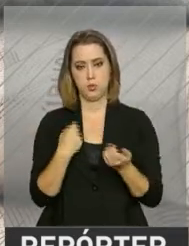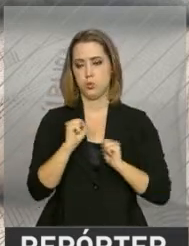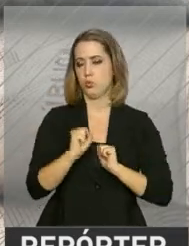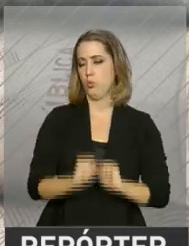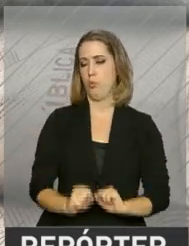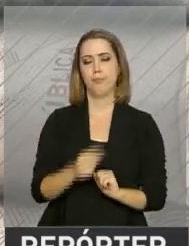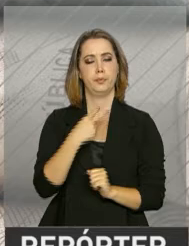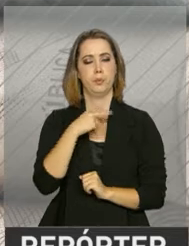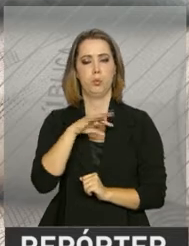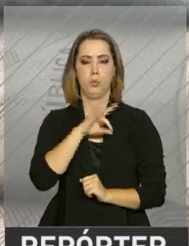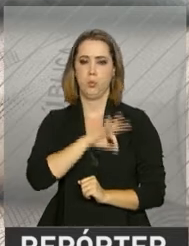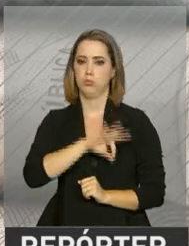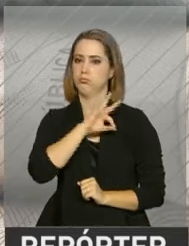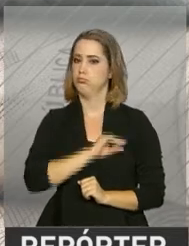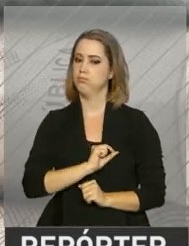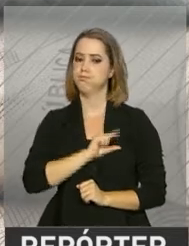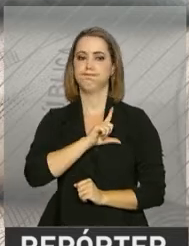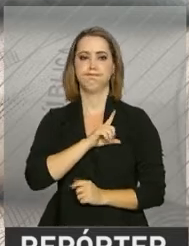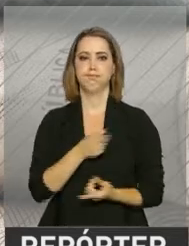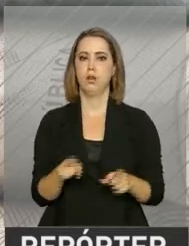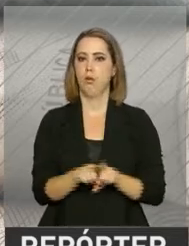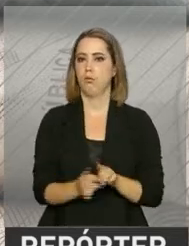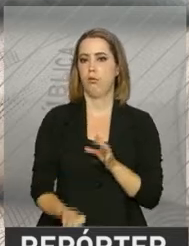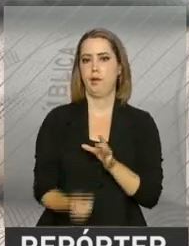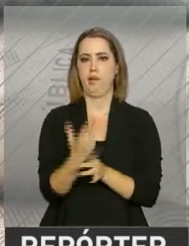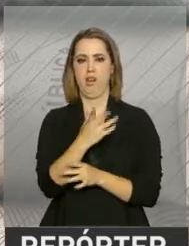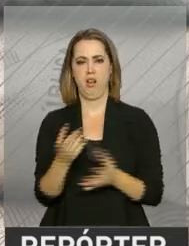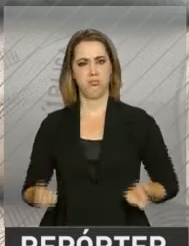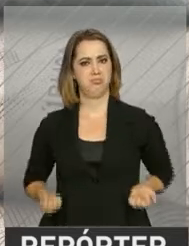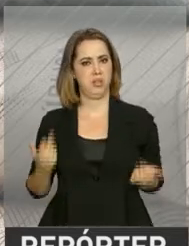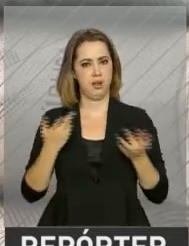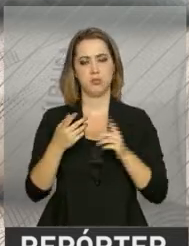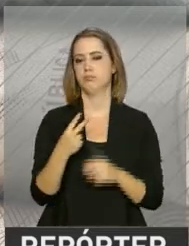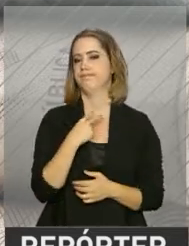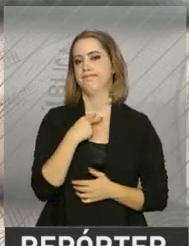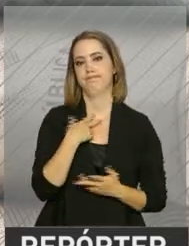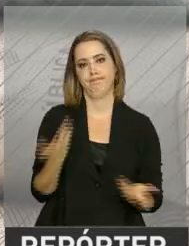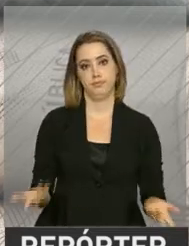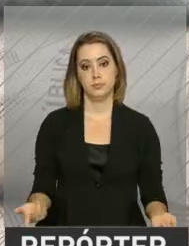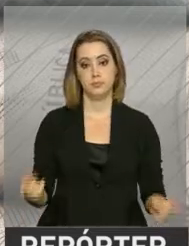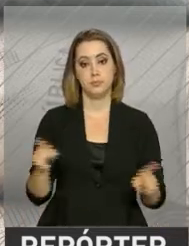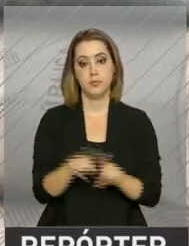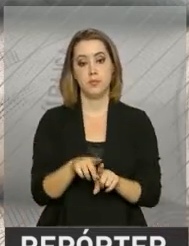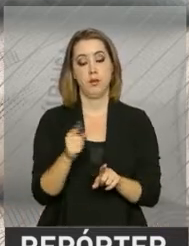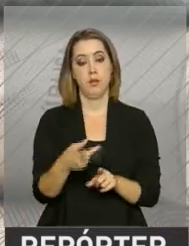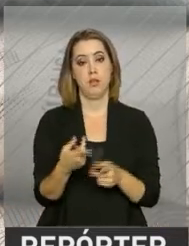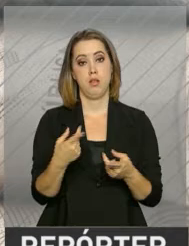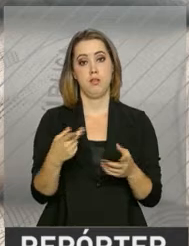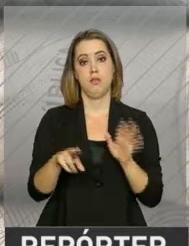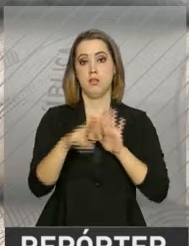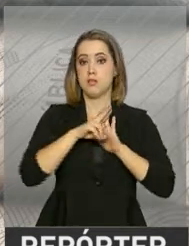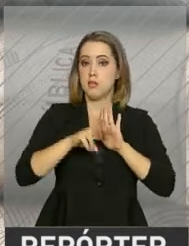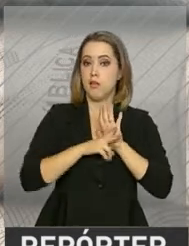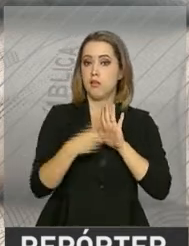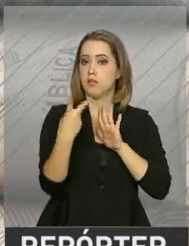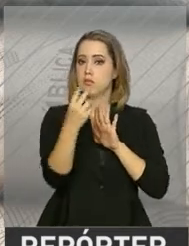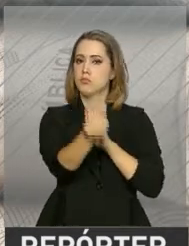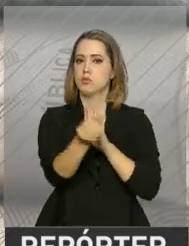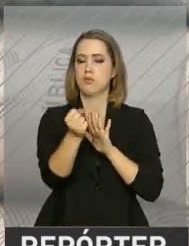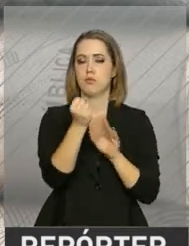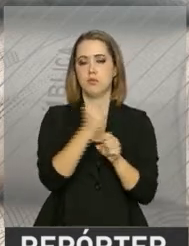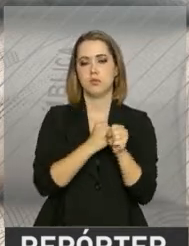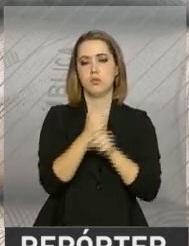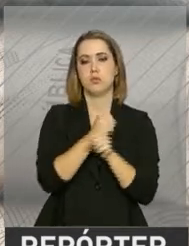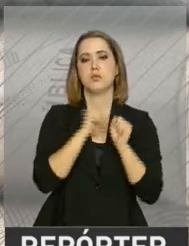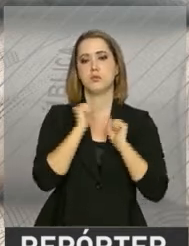contratar pessoas ou criar despesas até que volte a respeitar o limite de gastos as regras valem por 20 anos mas